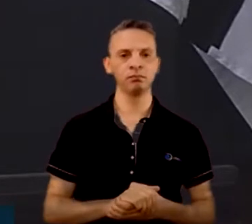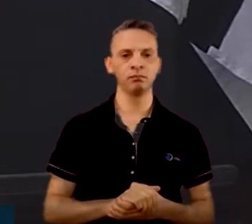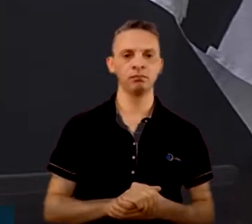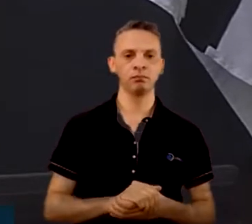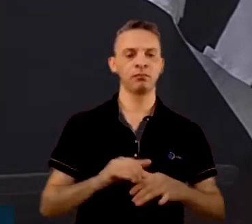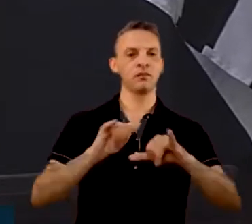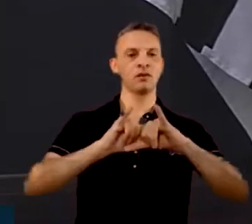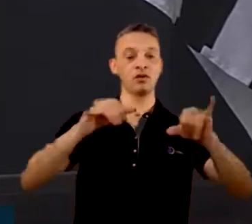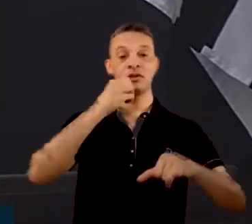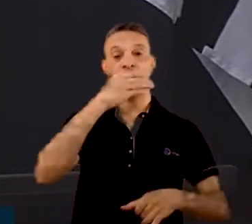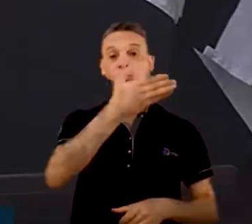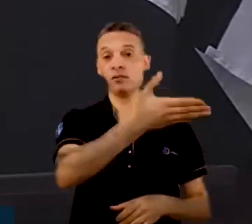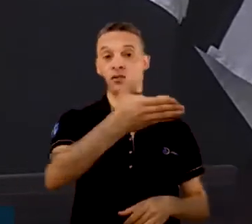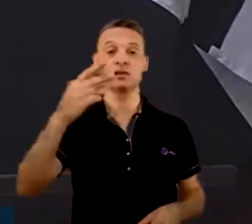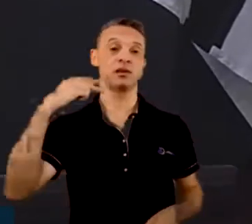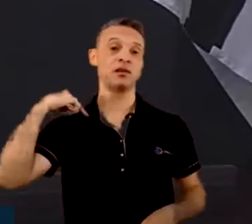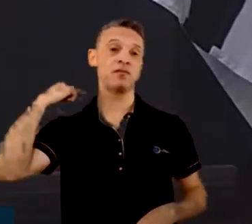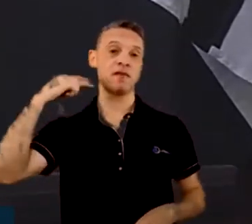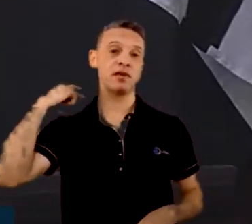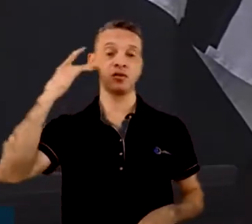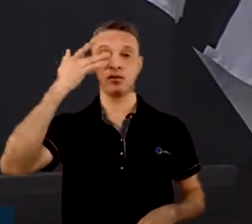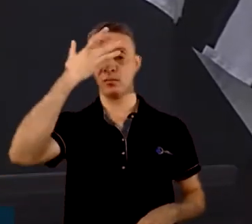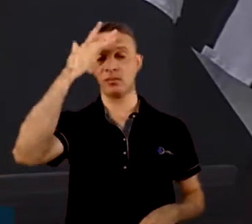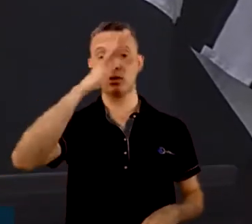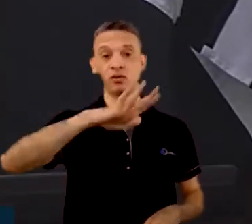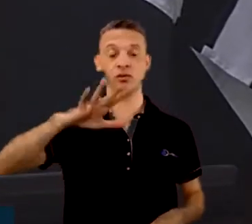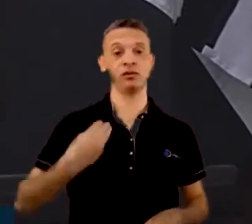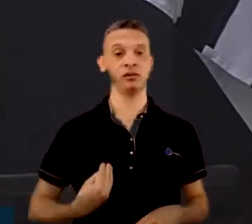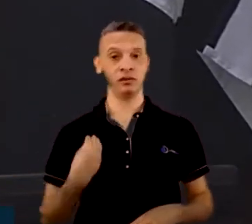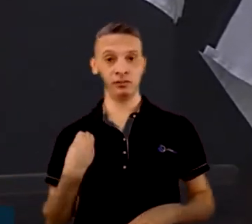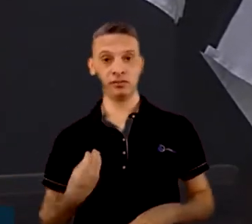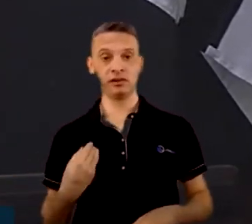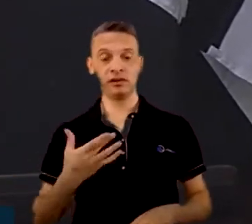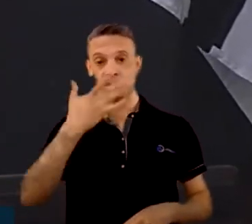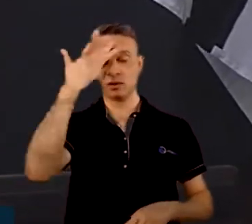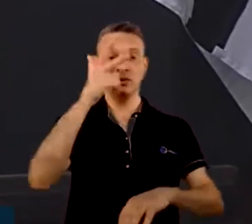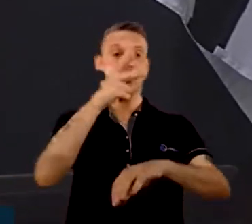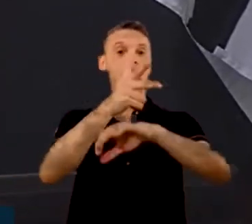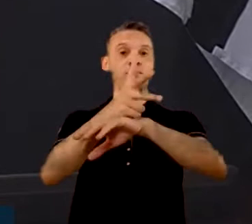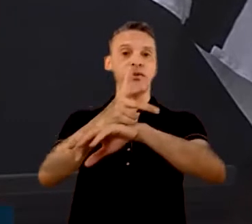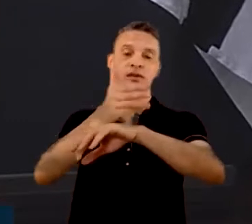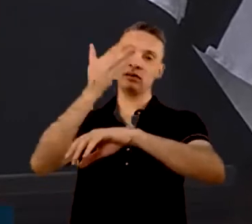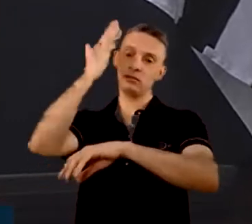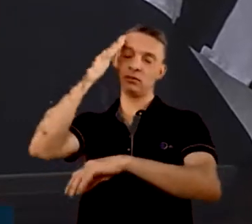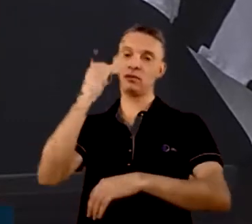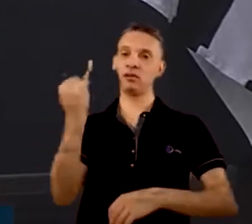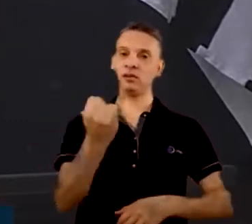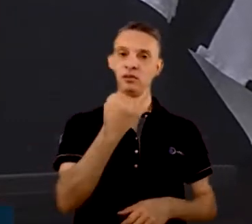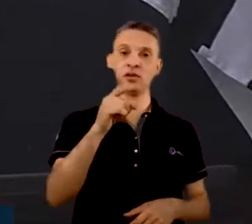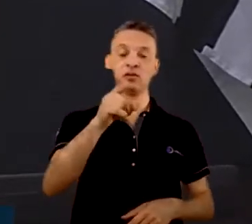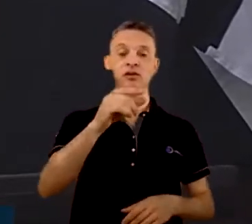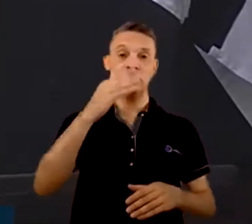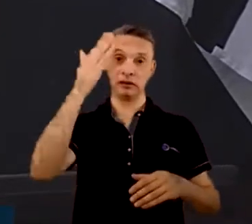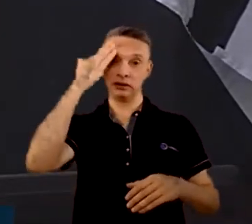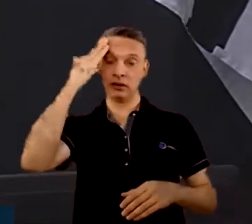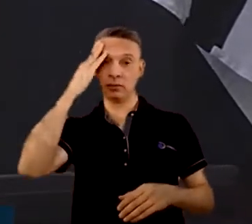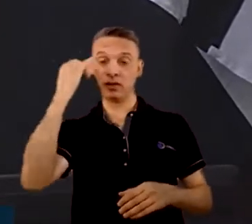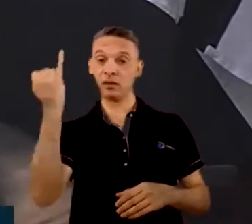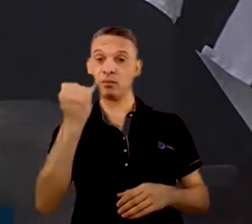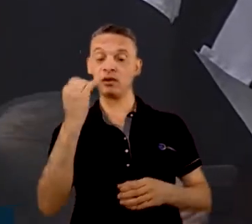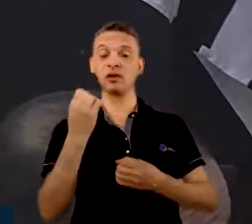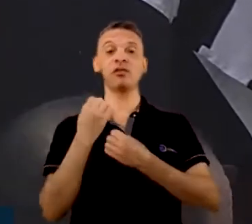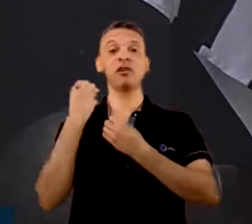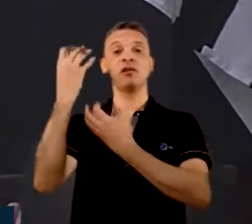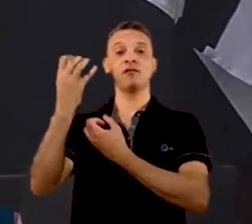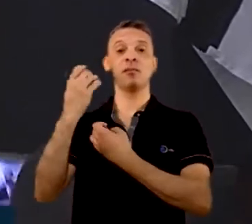vereadores, as vereadoras, os amigos da imprensa, para que tivesse essa informação que, graças a Deus,